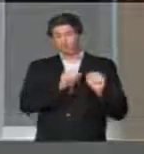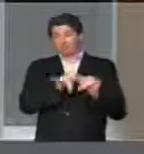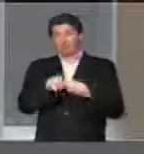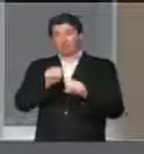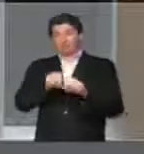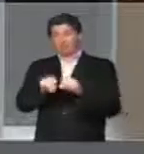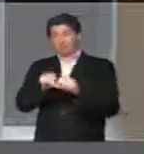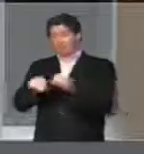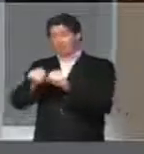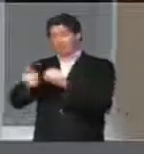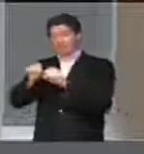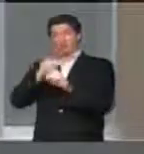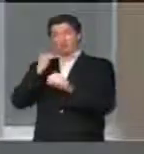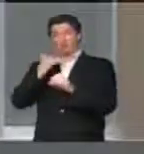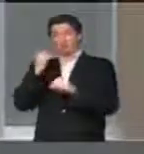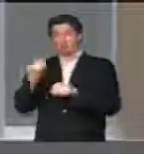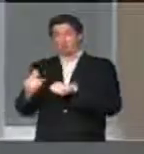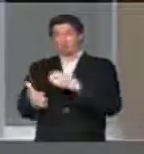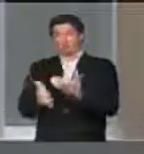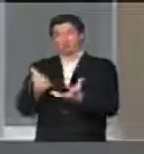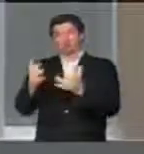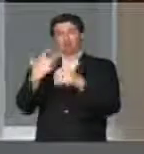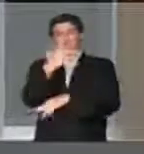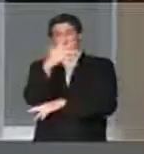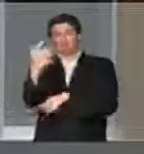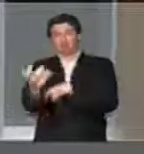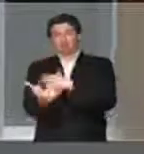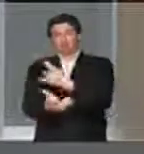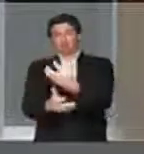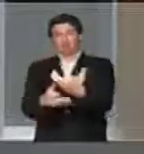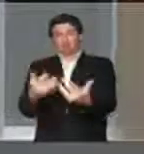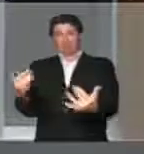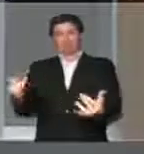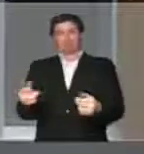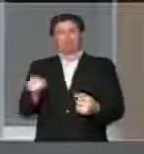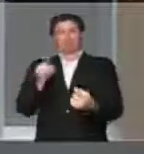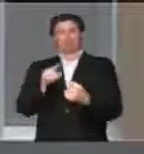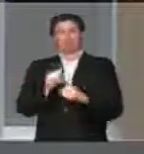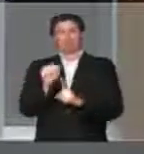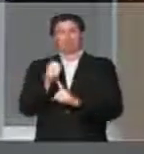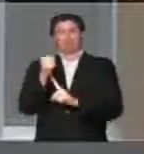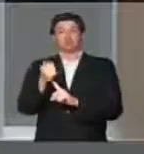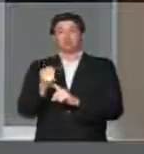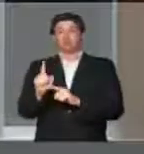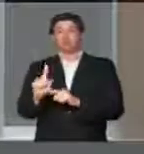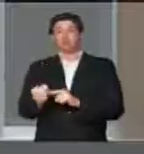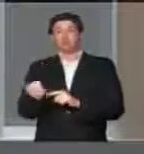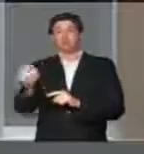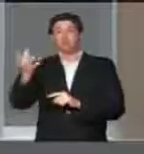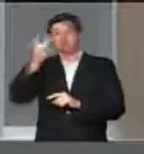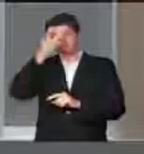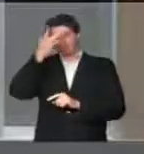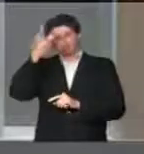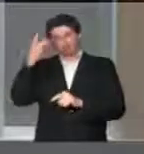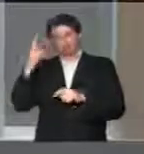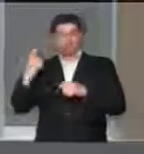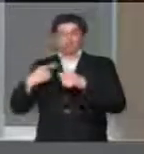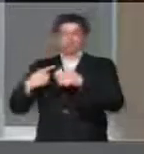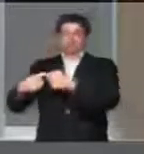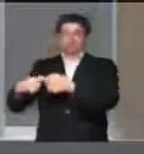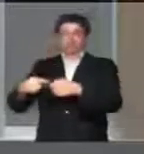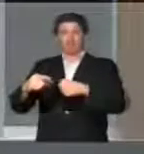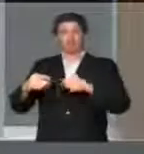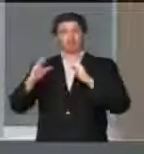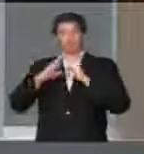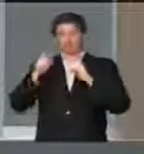arrasando com a situação social de dezenas e dezenas de municípios e